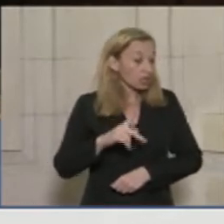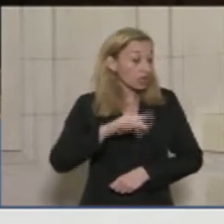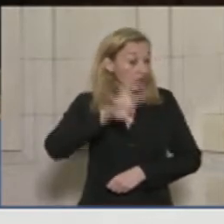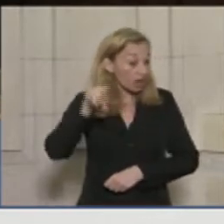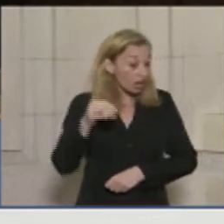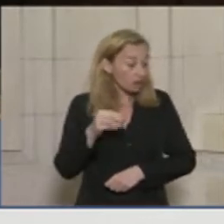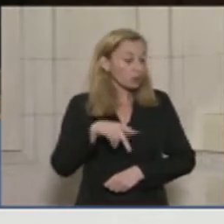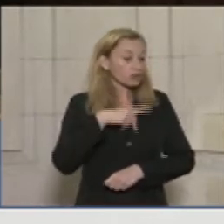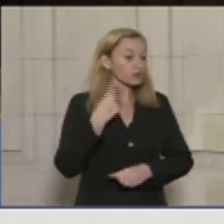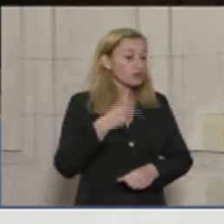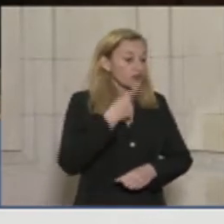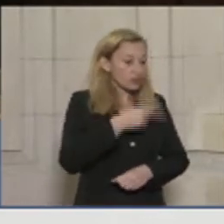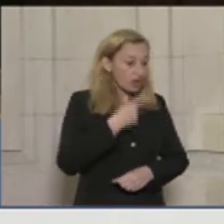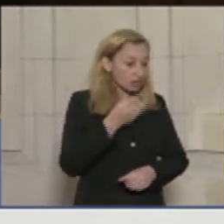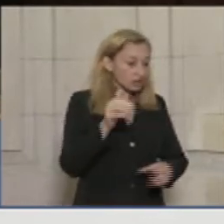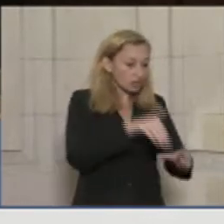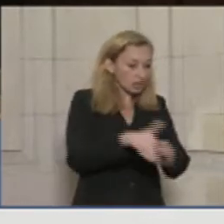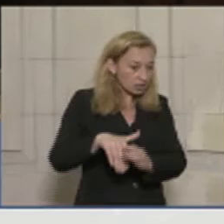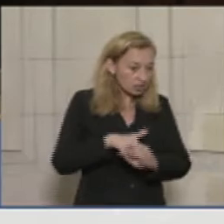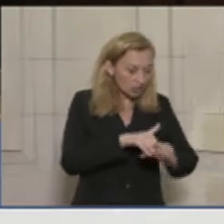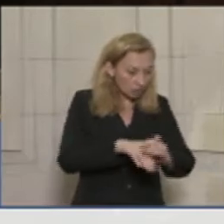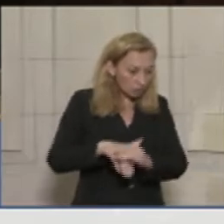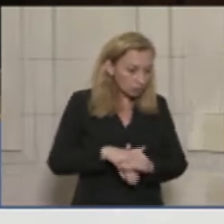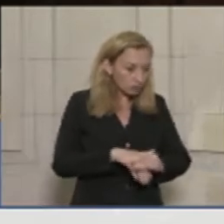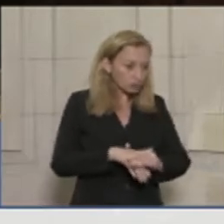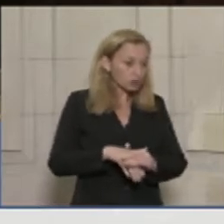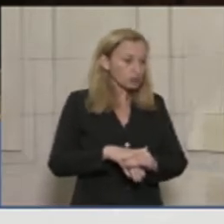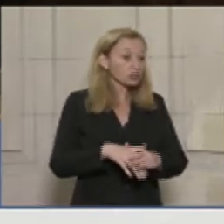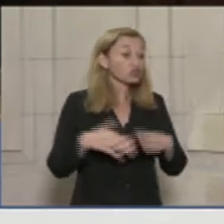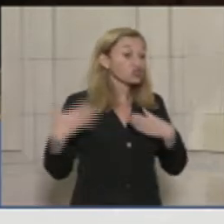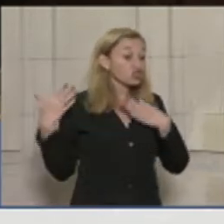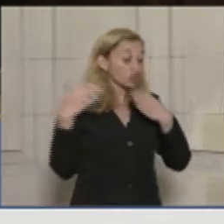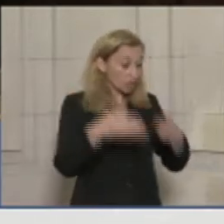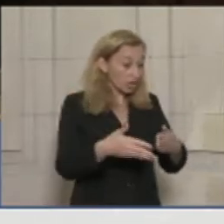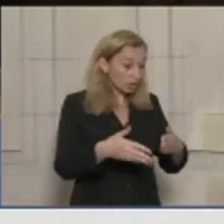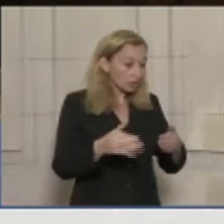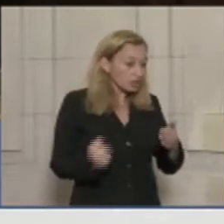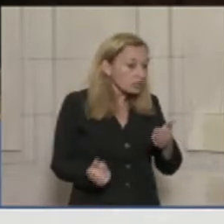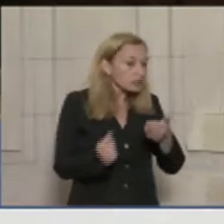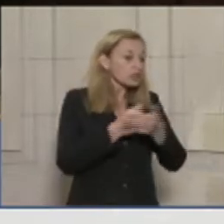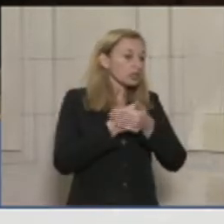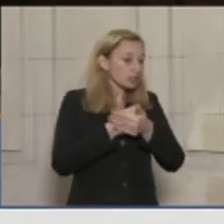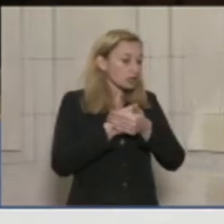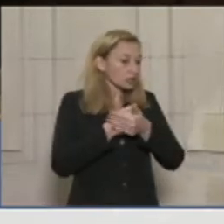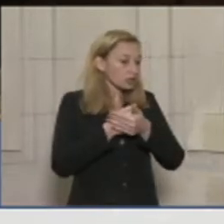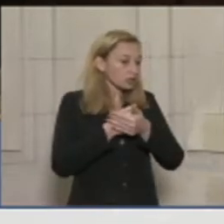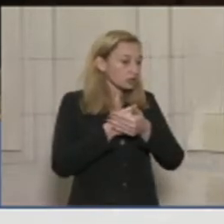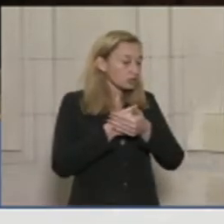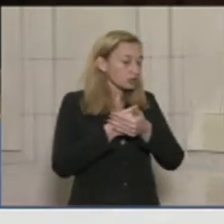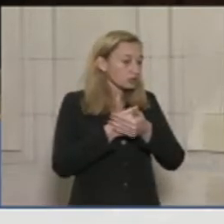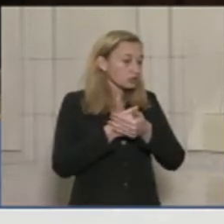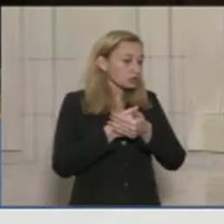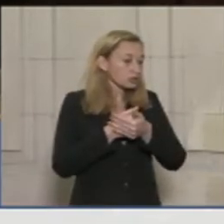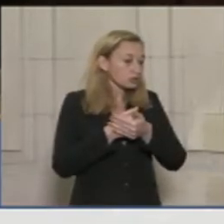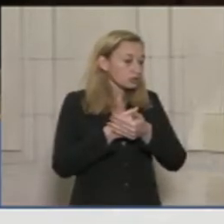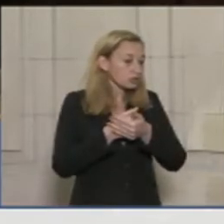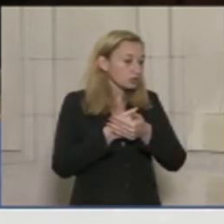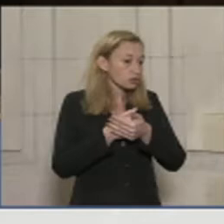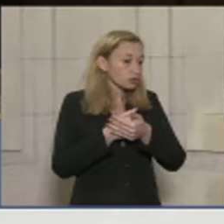eleição de reitores nas universidades estaduais será direta e secreta nos termos